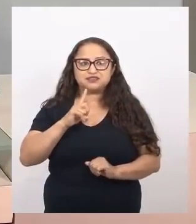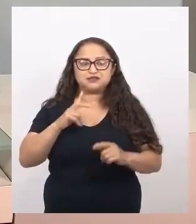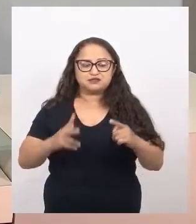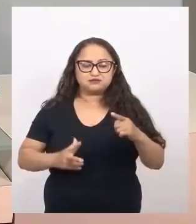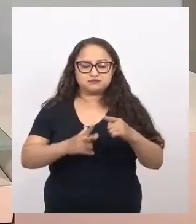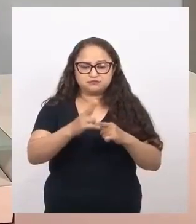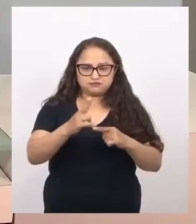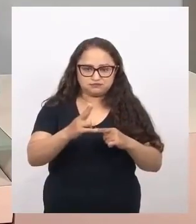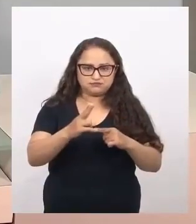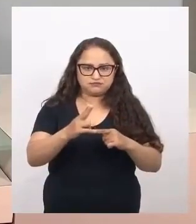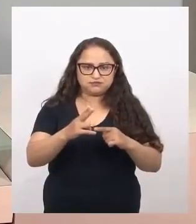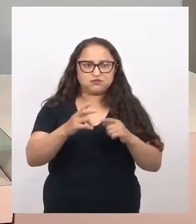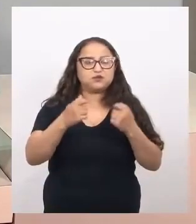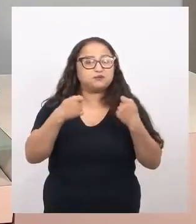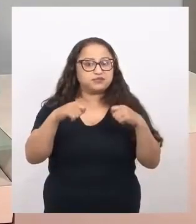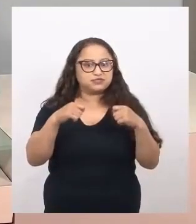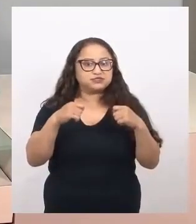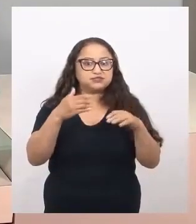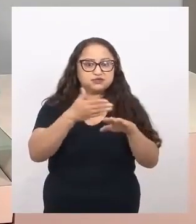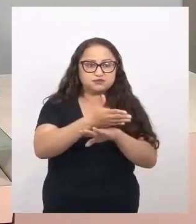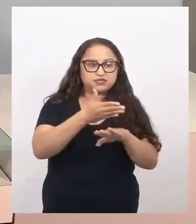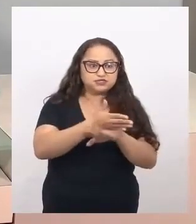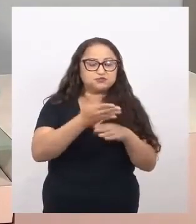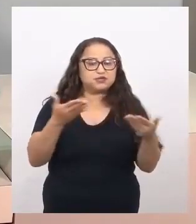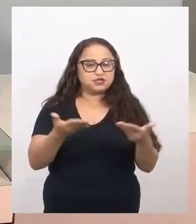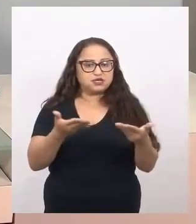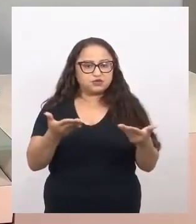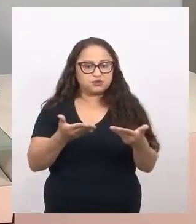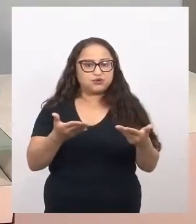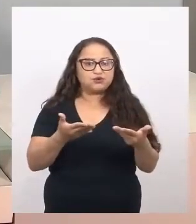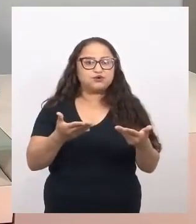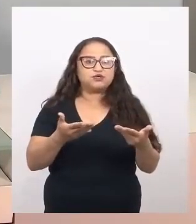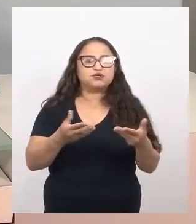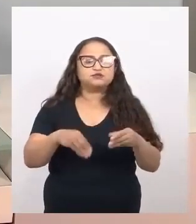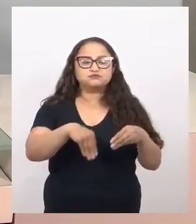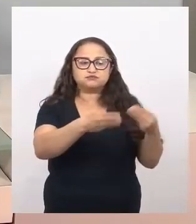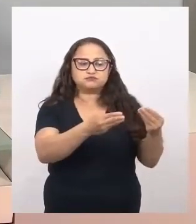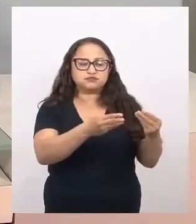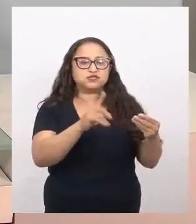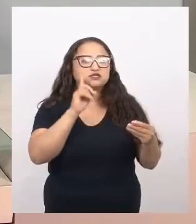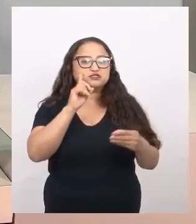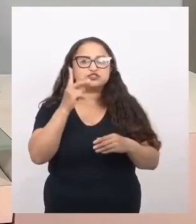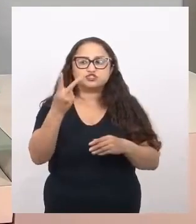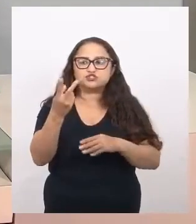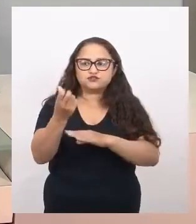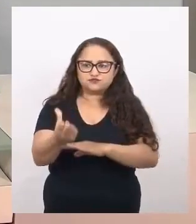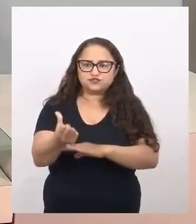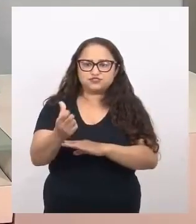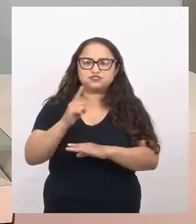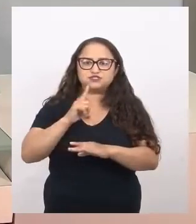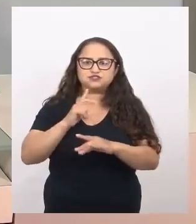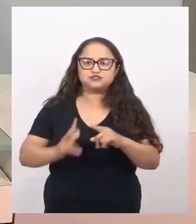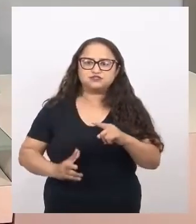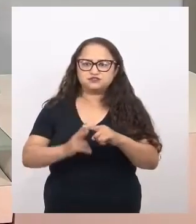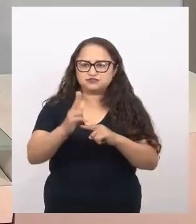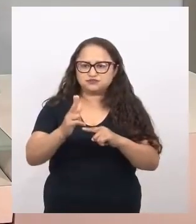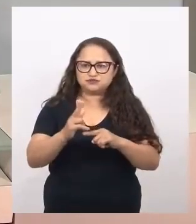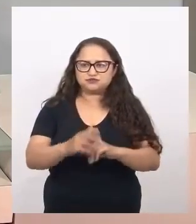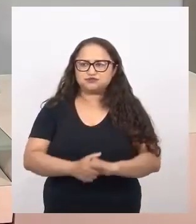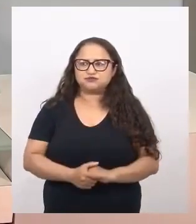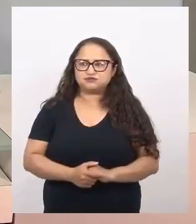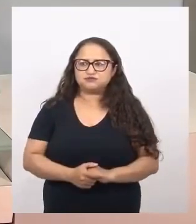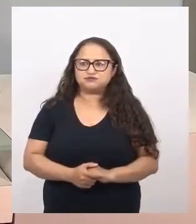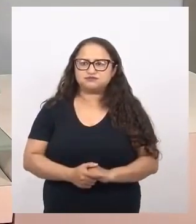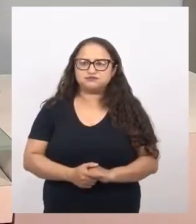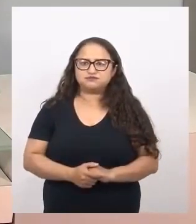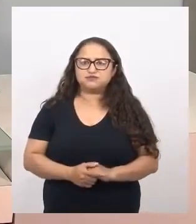designação do professor, ele deve participar agora do processo de atribuição inicial, e aí lá no dia 26 acontece a cessação e ele já está com as aulas atribuídas.